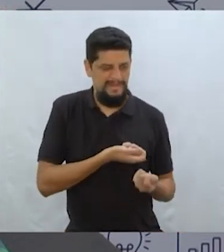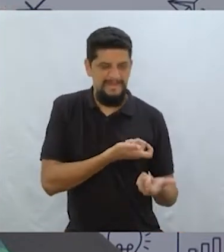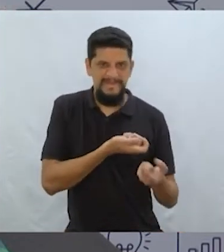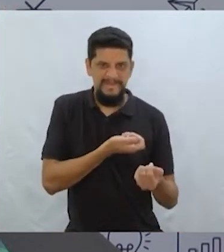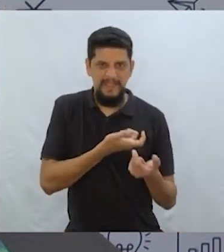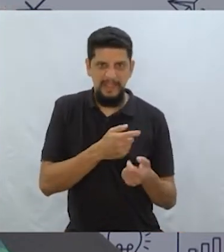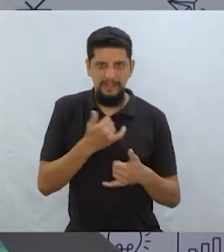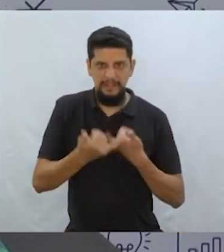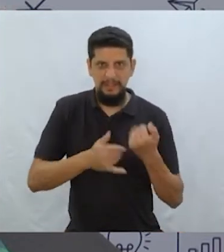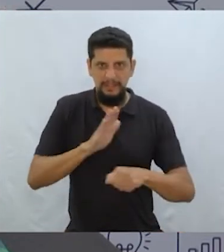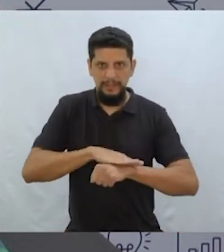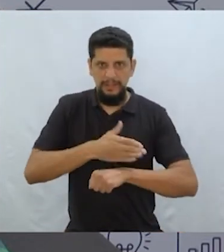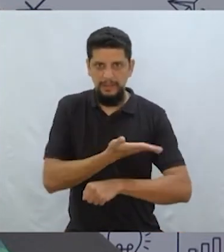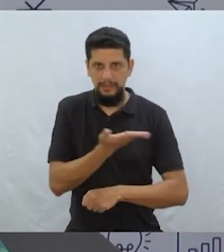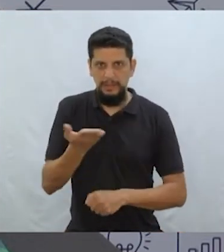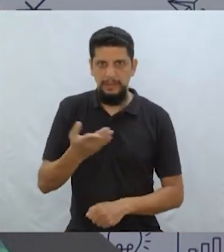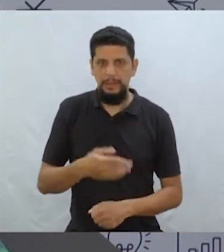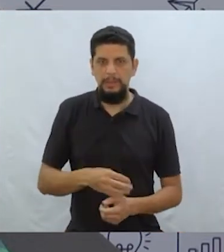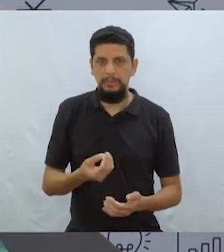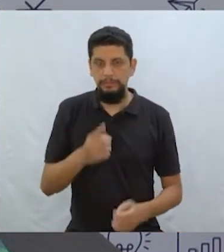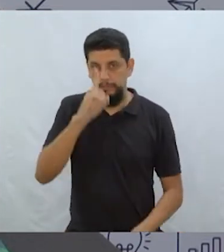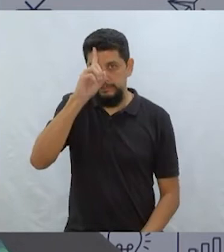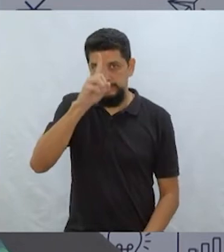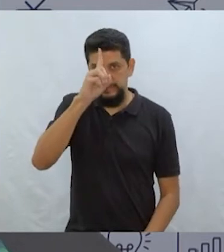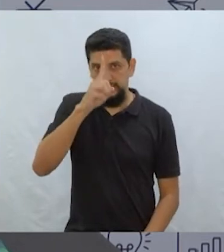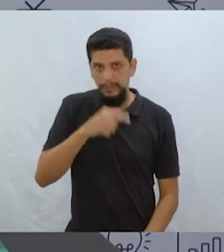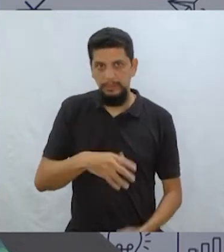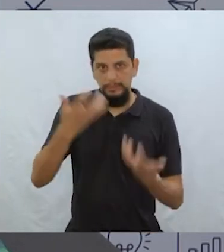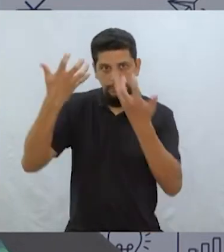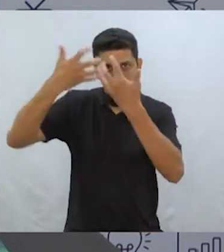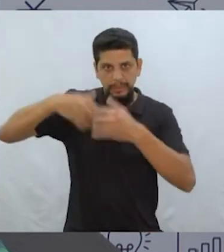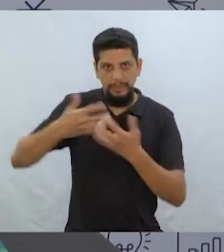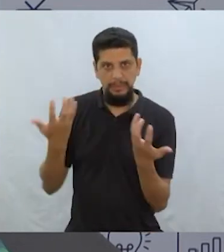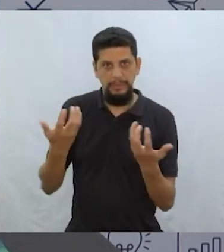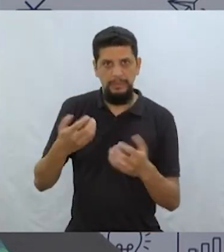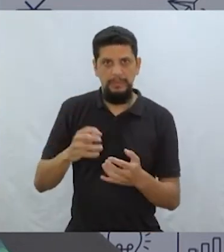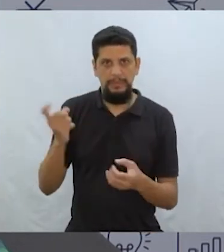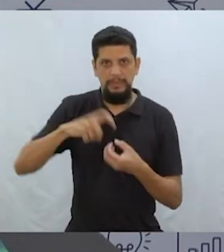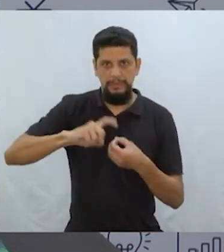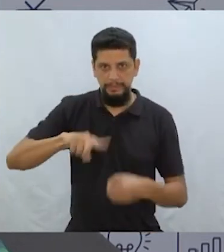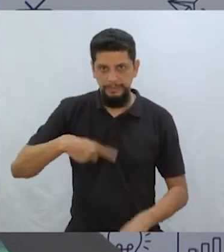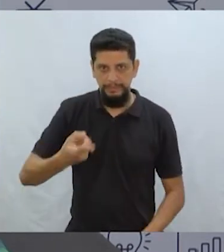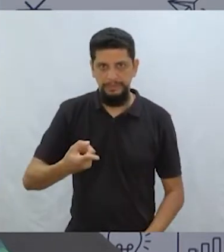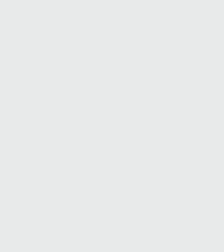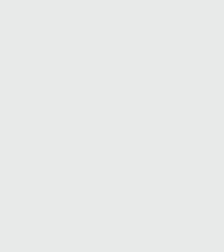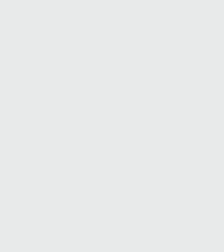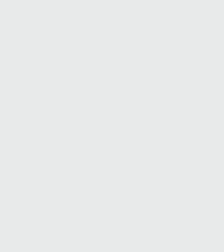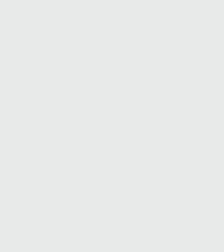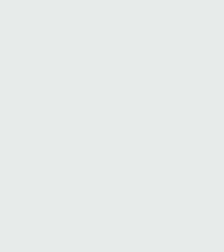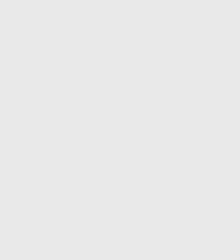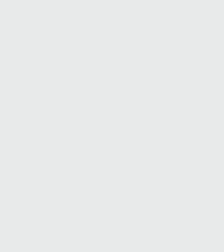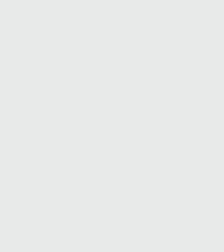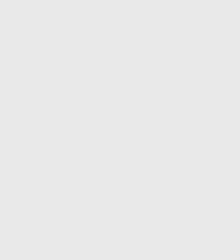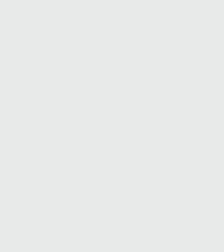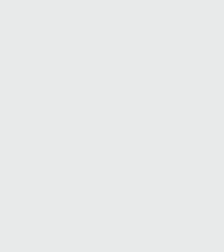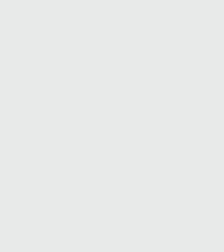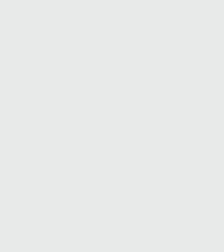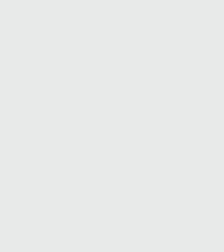brincadeira vou dar um tempo para você colocar a sua criatividade para funcionar e eu volto pra gente continuar